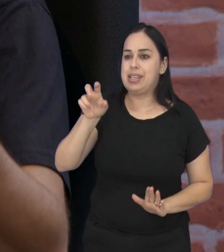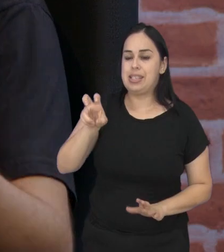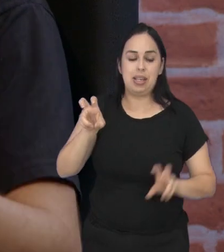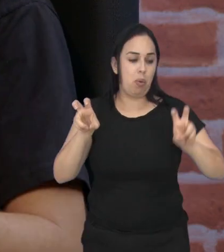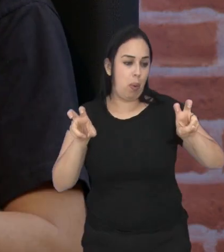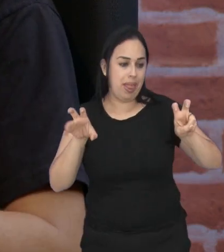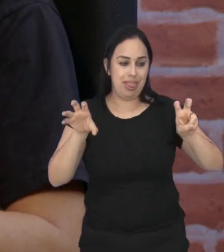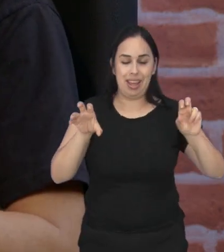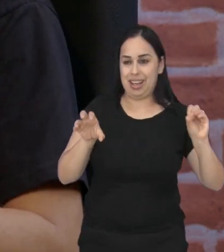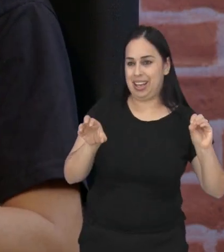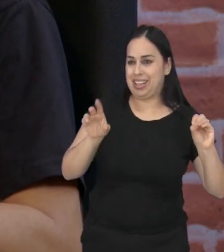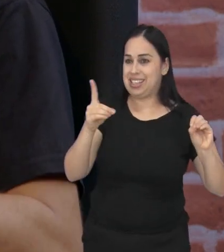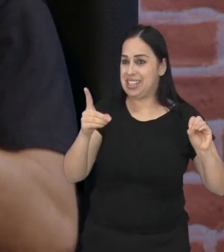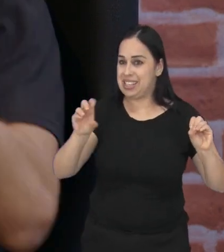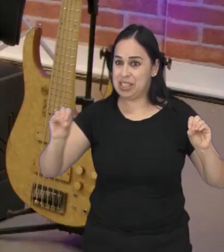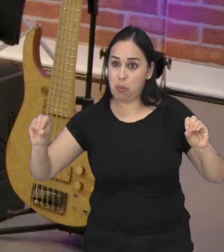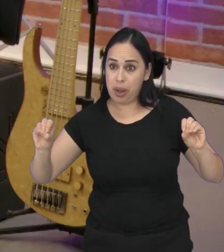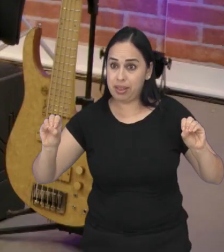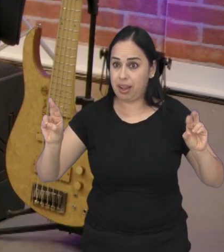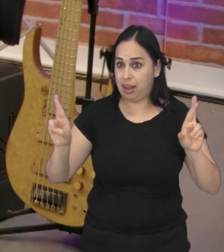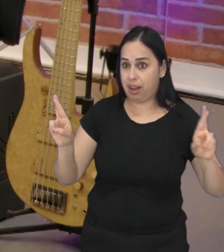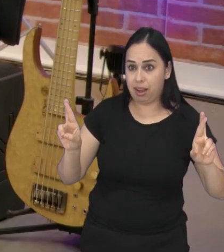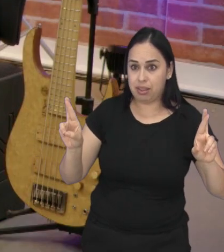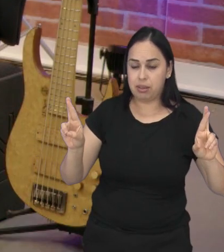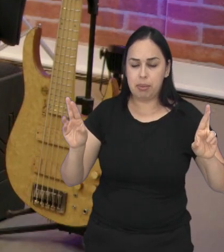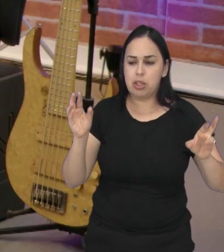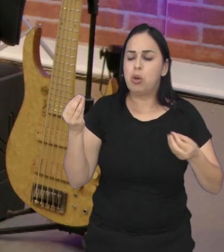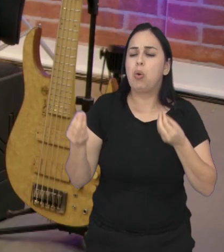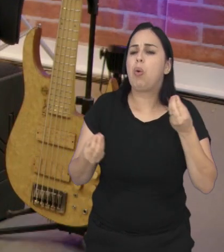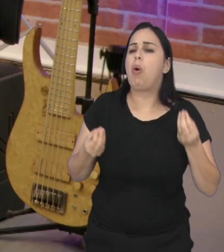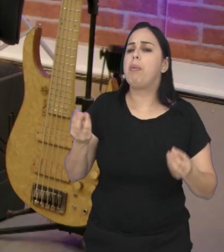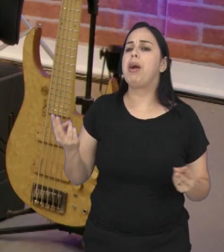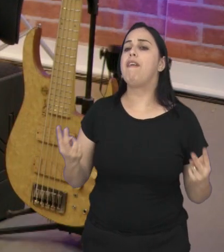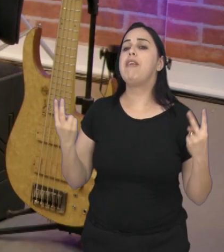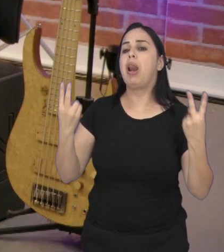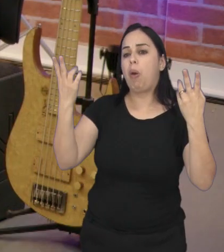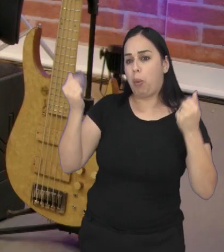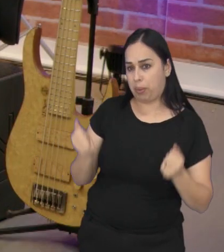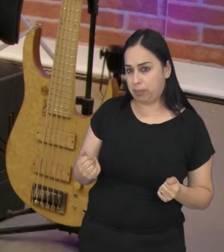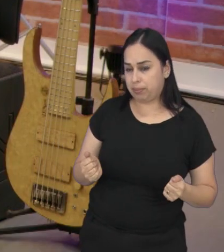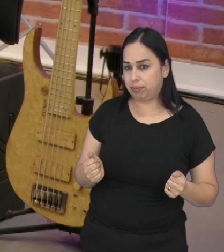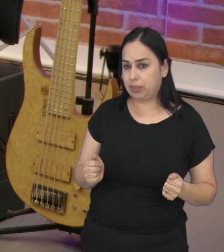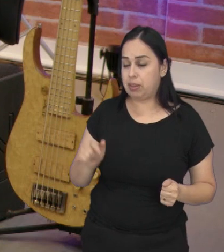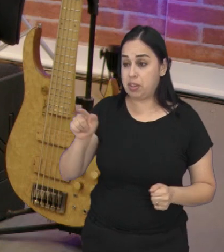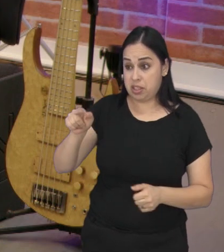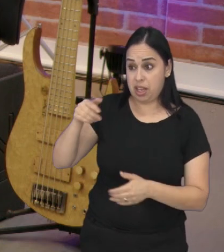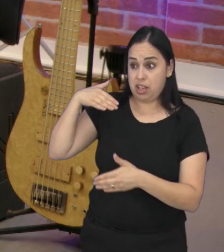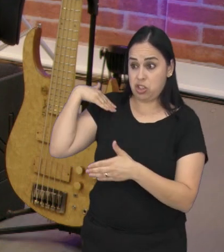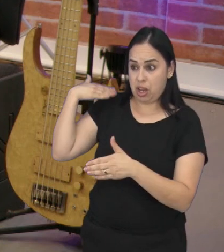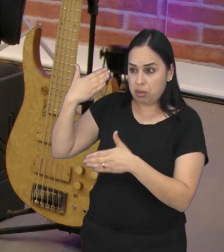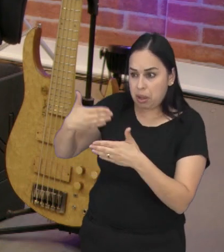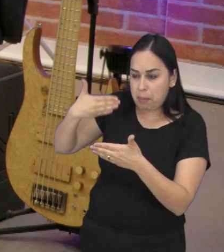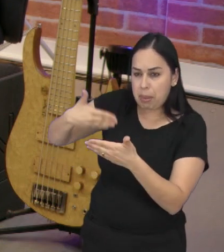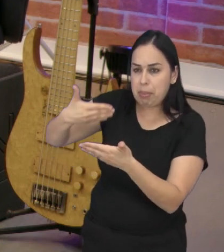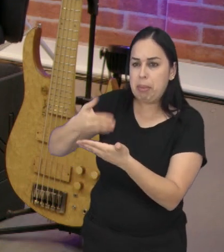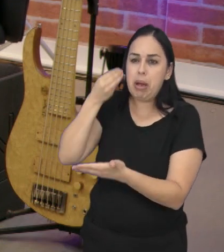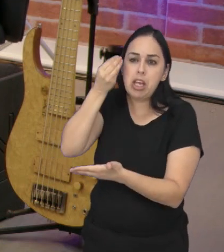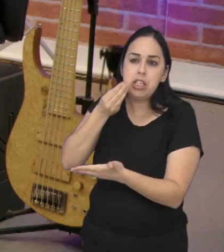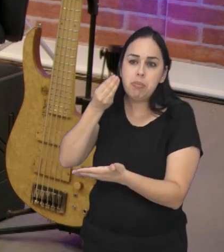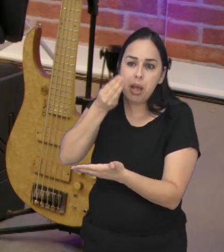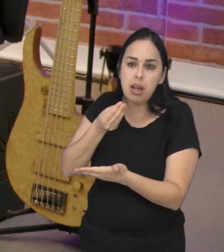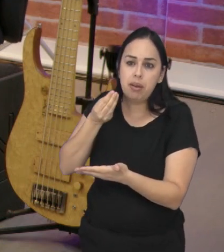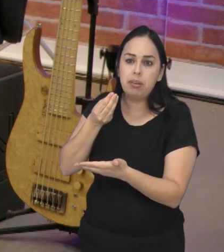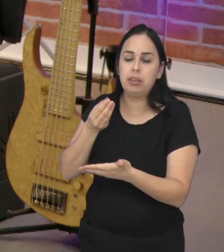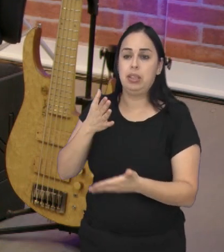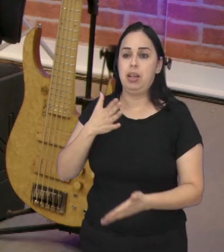cobra 50, 100, 150 ou 1.000. É como você se valorizou para chegar até aí. Se você estrutura o seu mercado para você chegar e